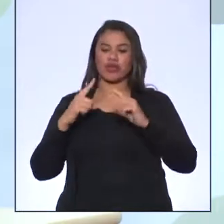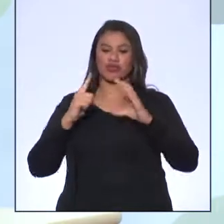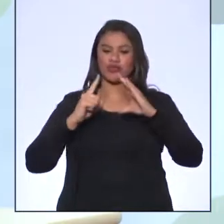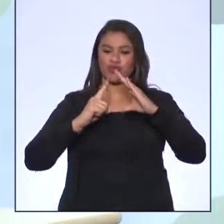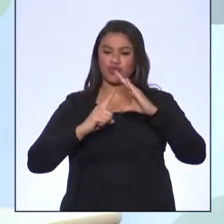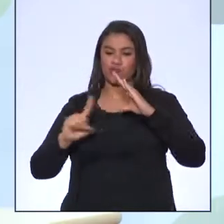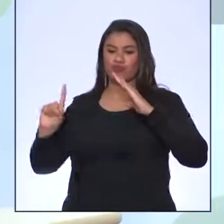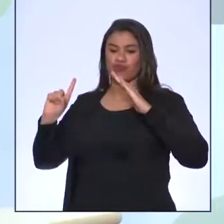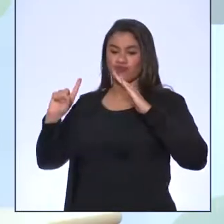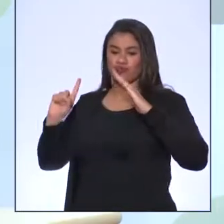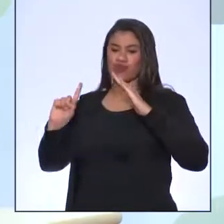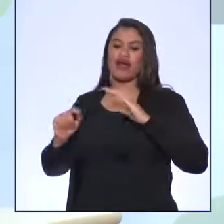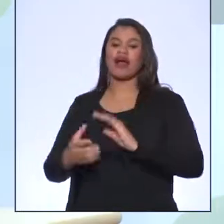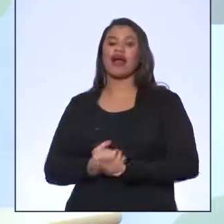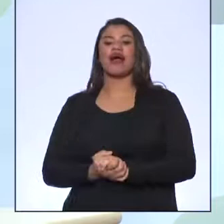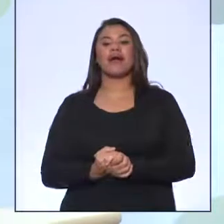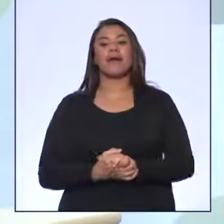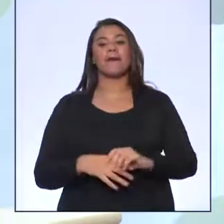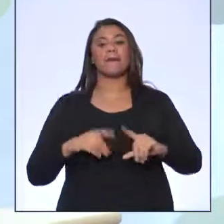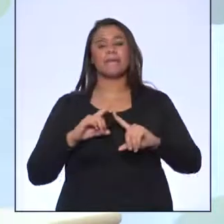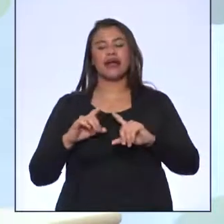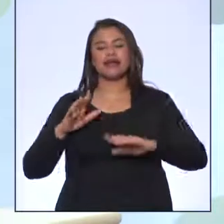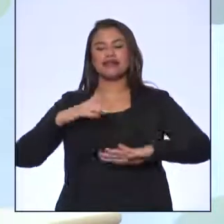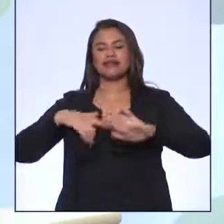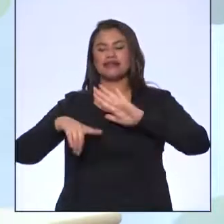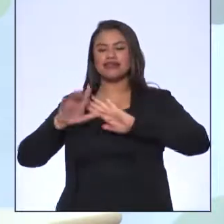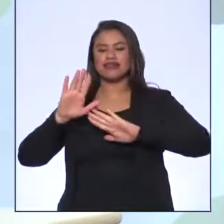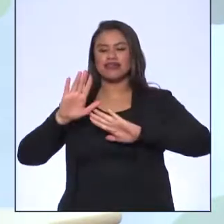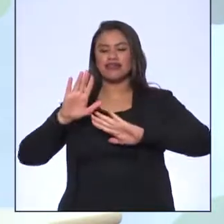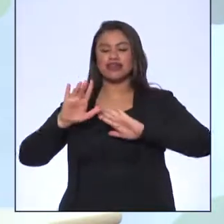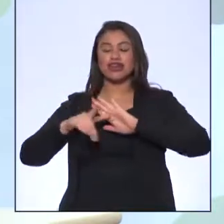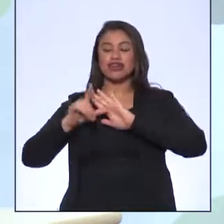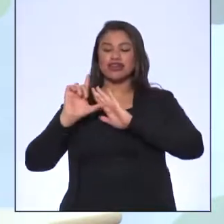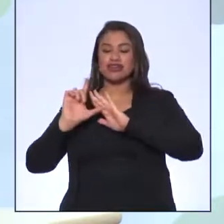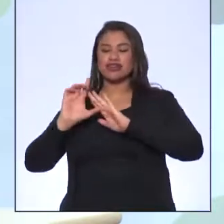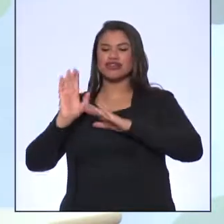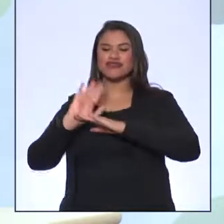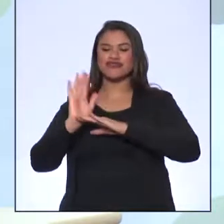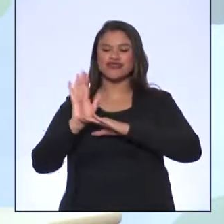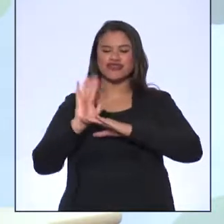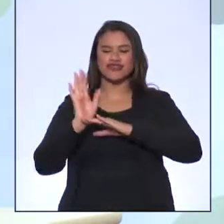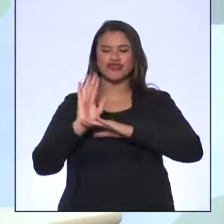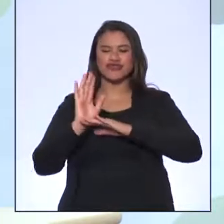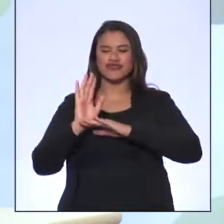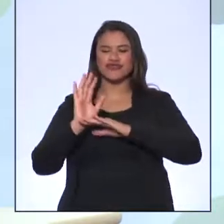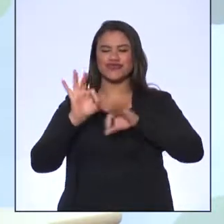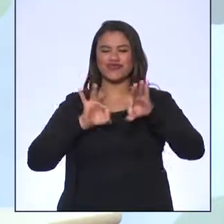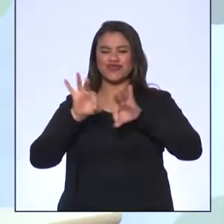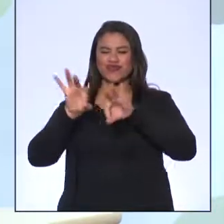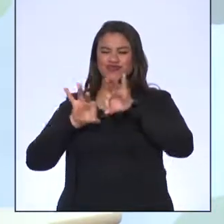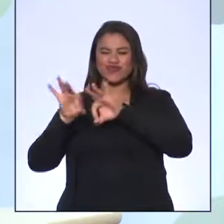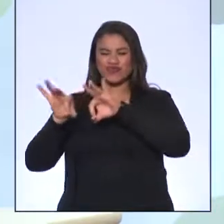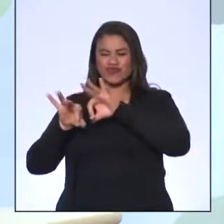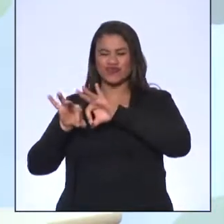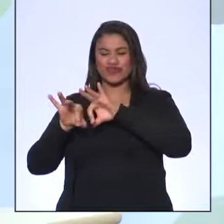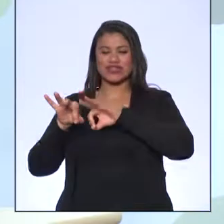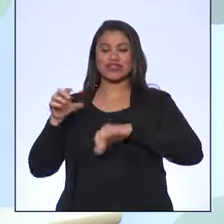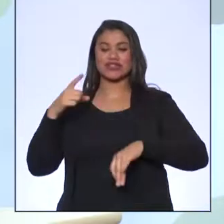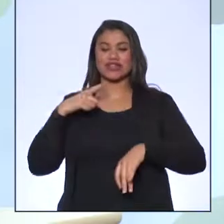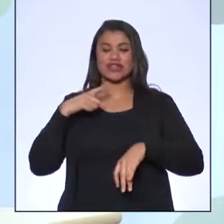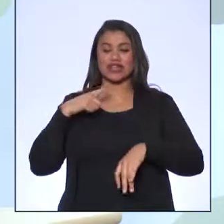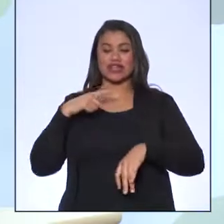social, mas ela preparou com muito cuidado, né, um vídeo que vocês vão acompanhar agora. O vídeo ele tem um